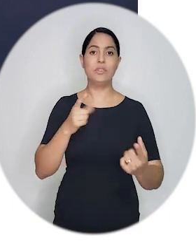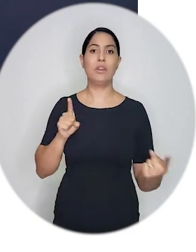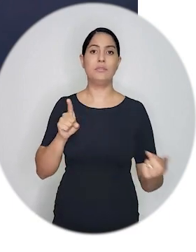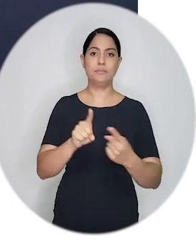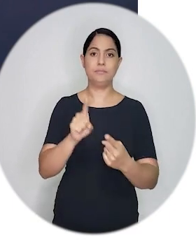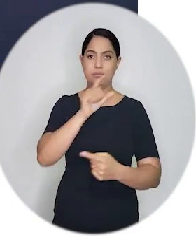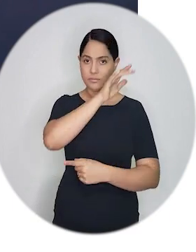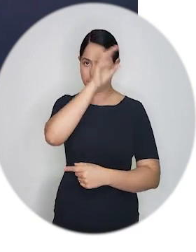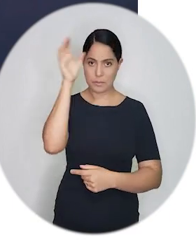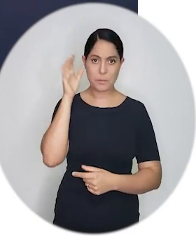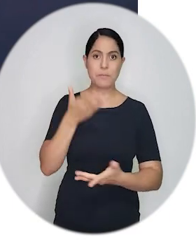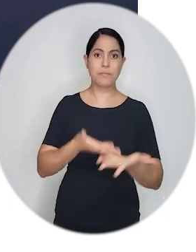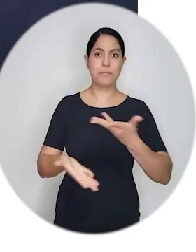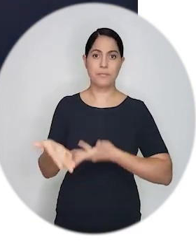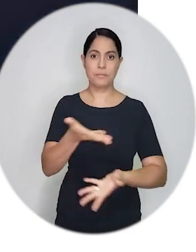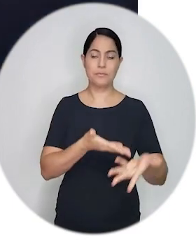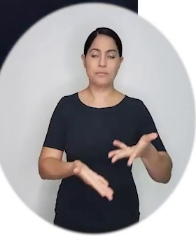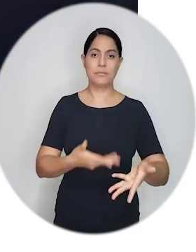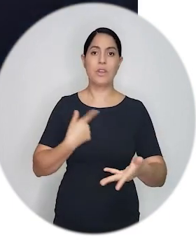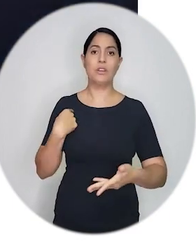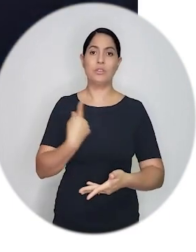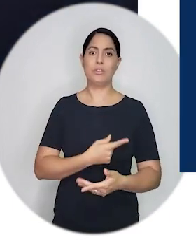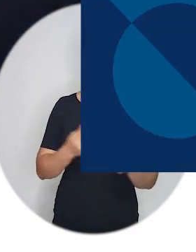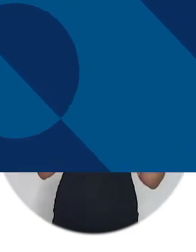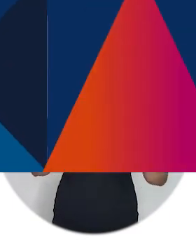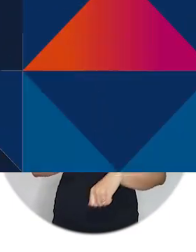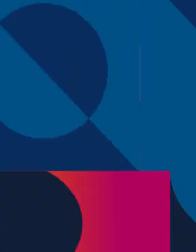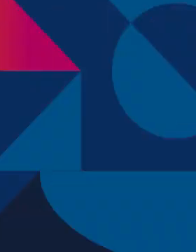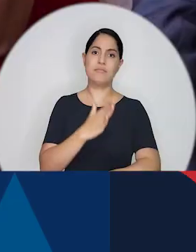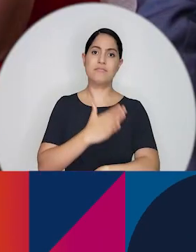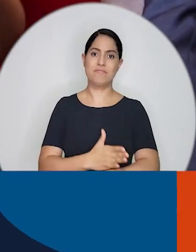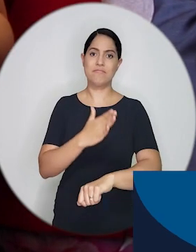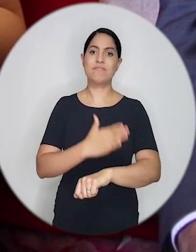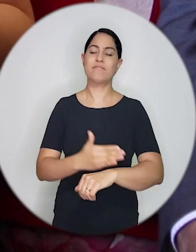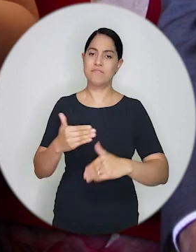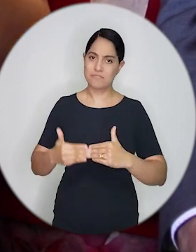de Samambaia. Aqui nós poderemos atender clientes,